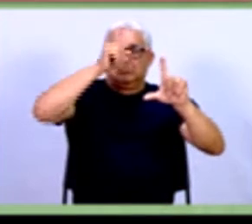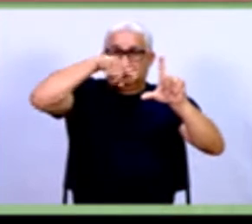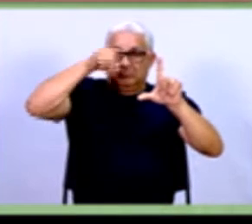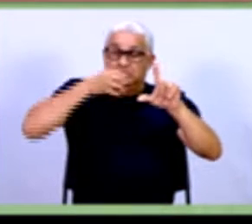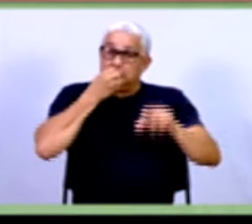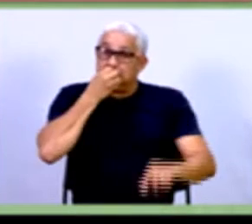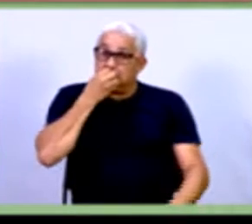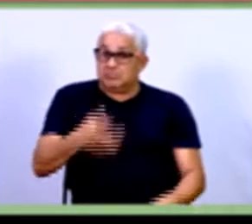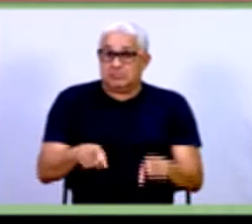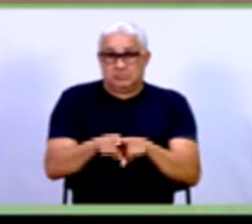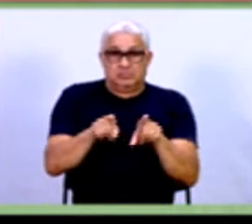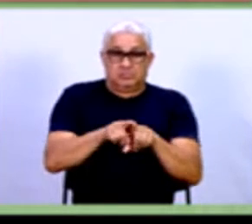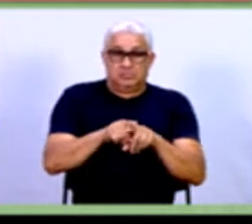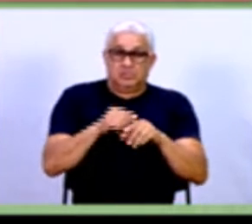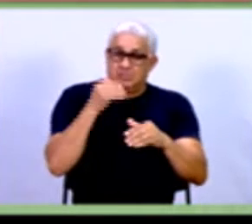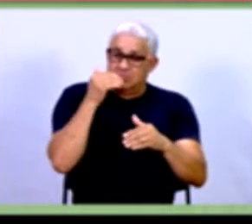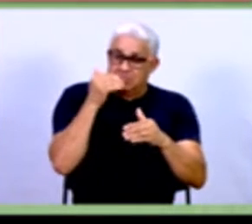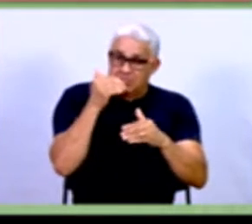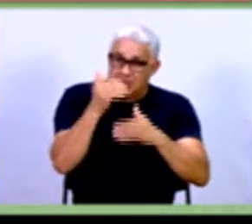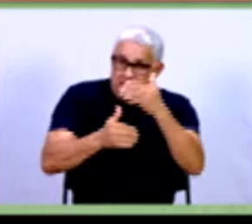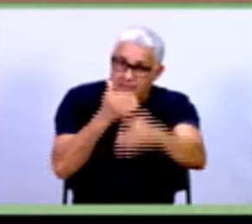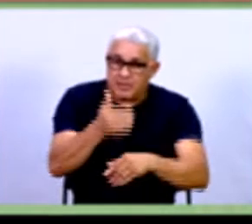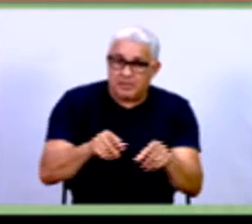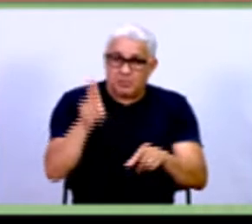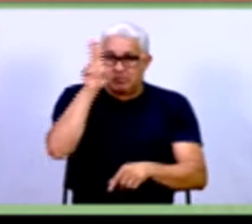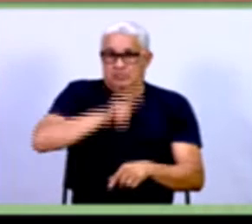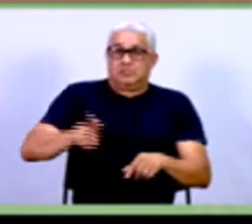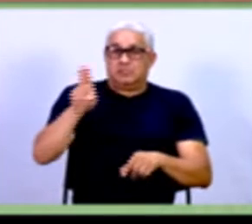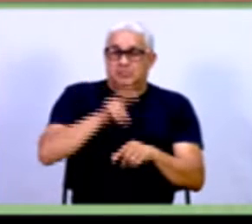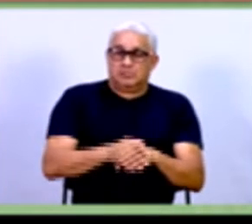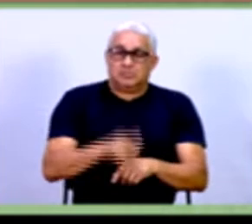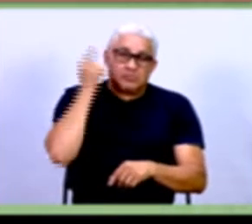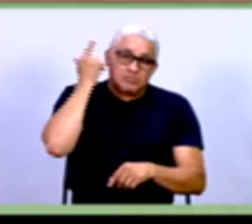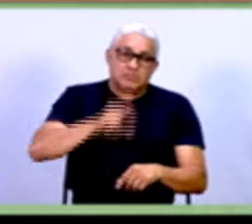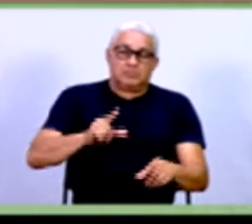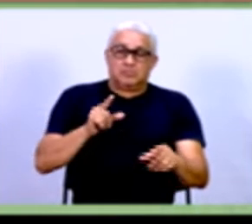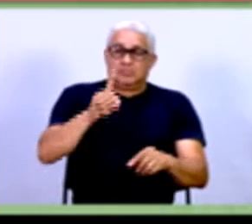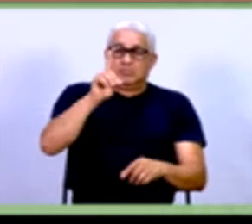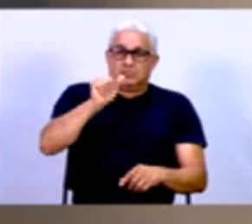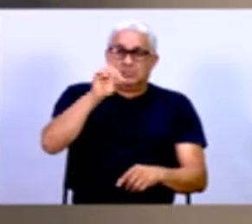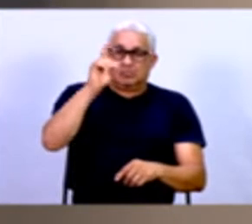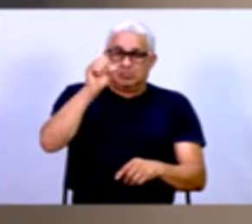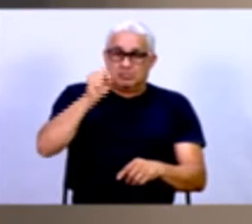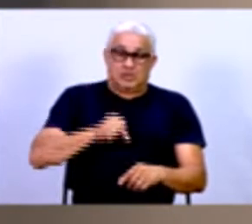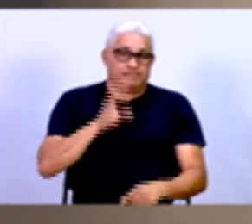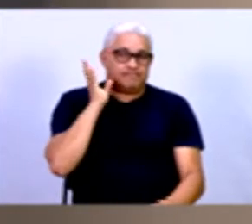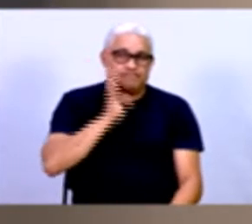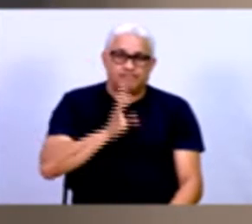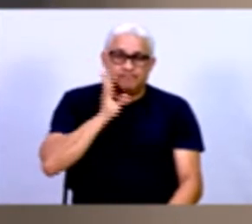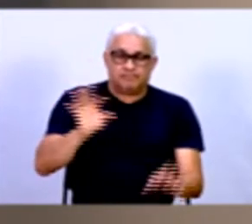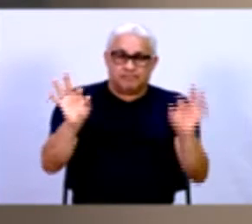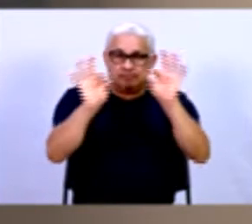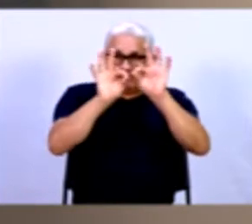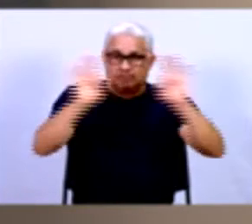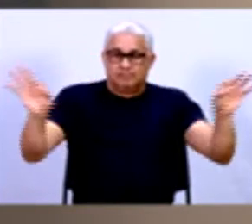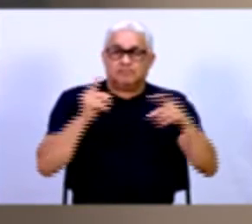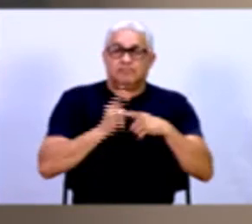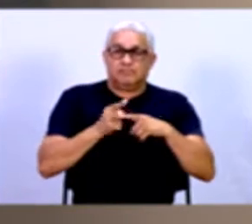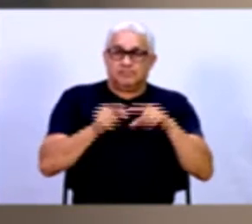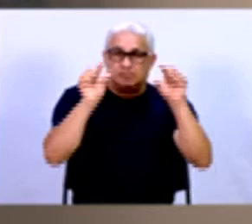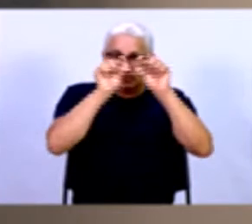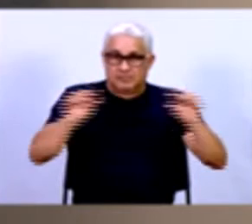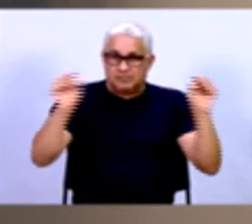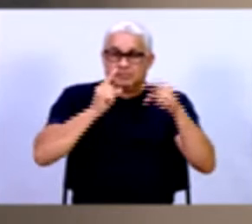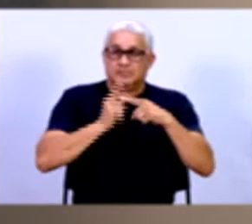boa quanto o processo utilizado para a obtenção desses dados. Gente, eu acho muito bacana essa frase aqui, por quê?